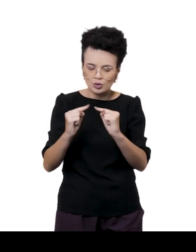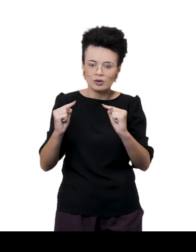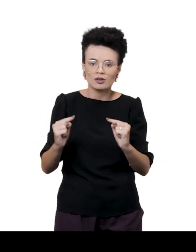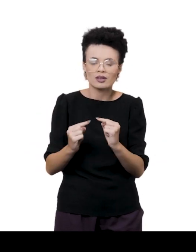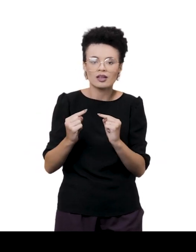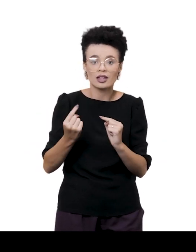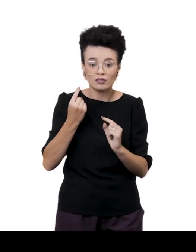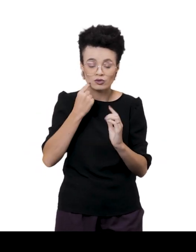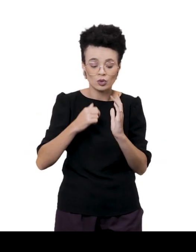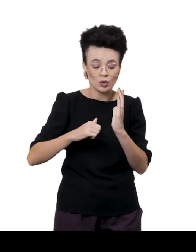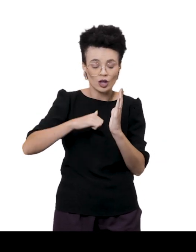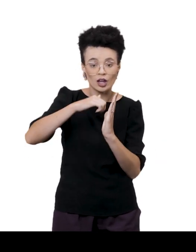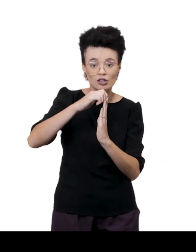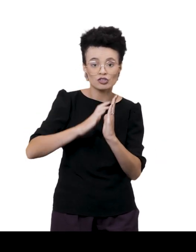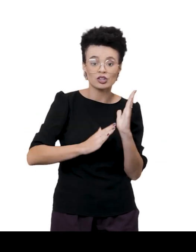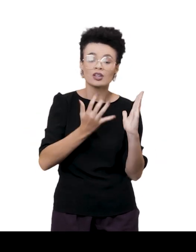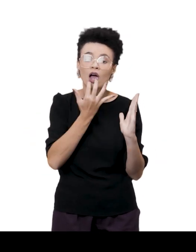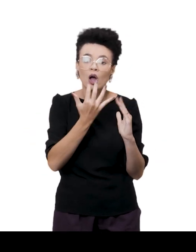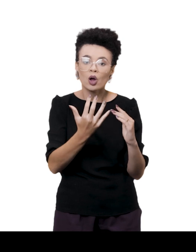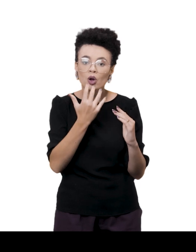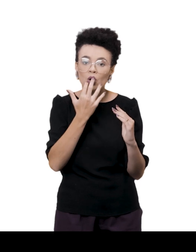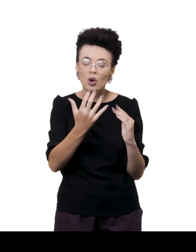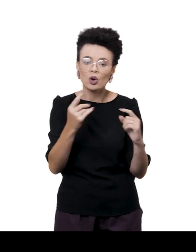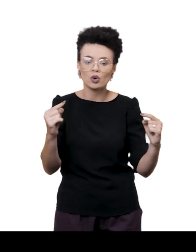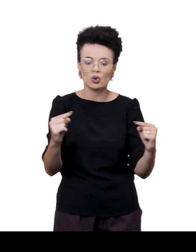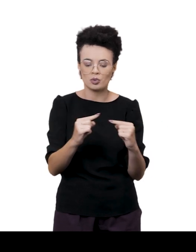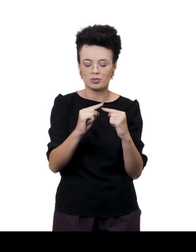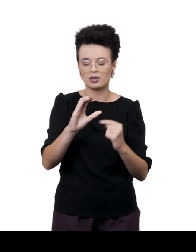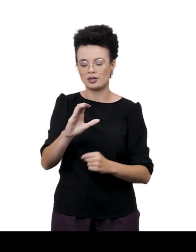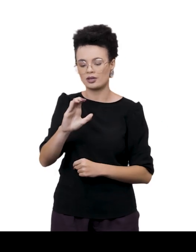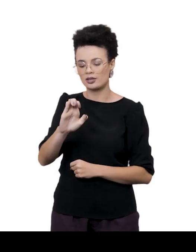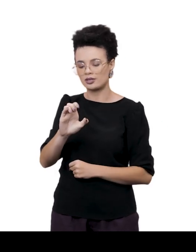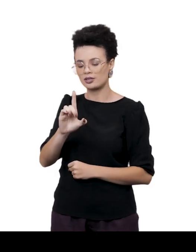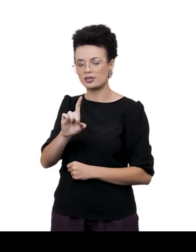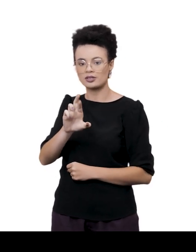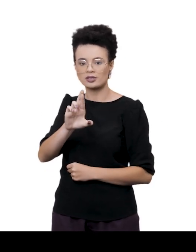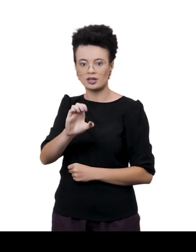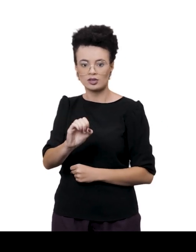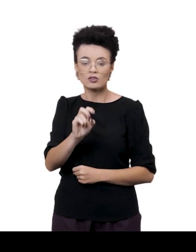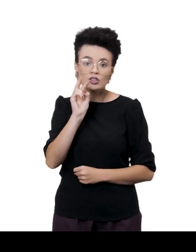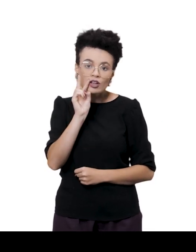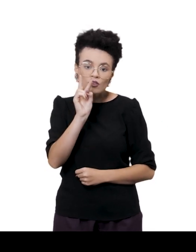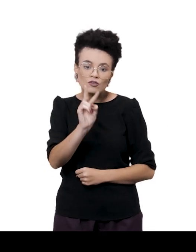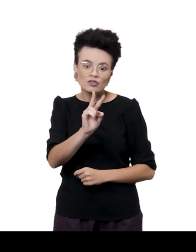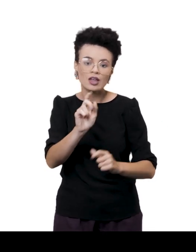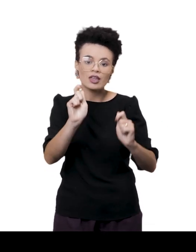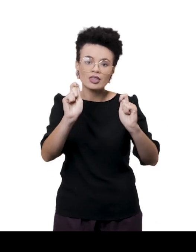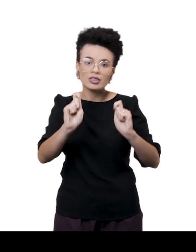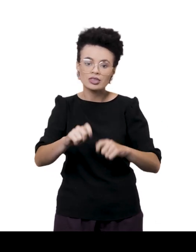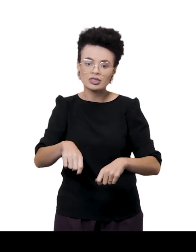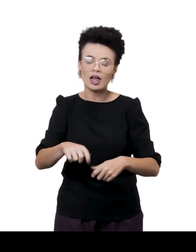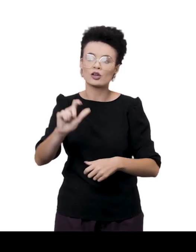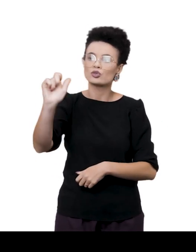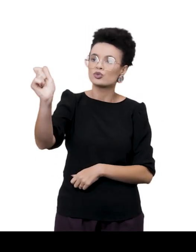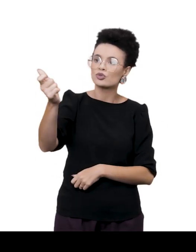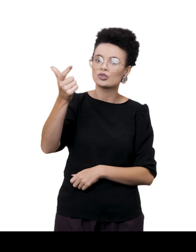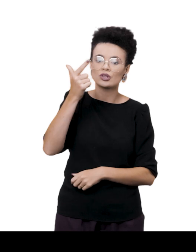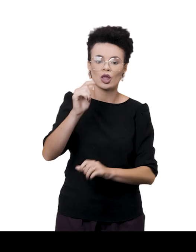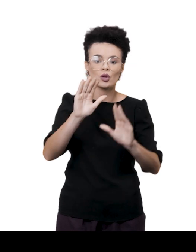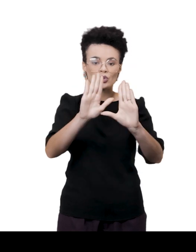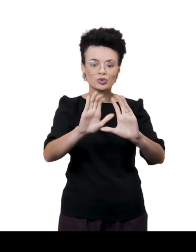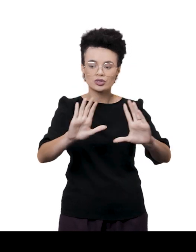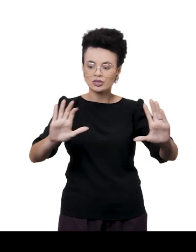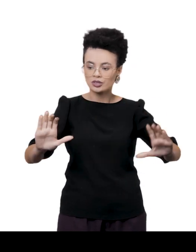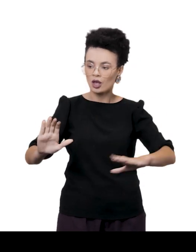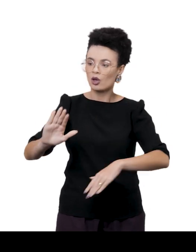As cores são densas e contrastadas, e a aplicação da tinta respeita os veios naturais do cedro, visíveis por